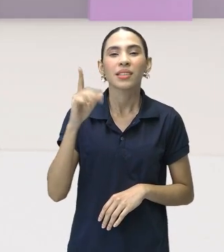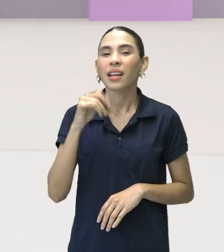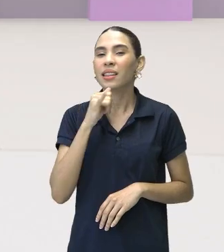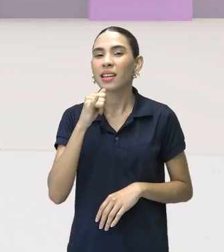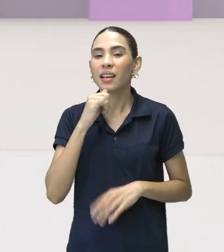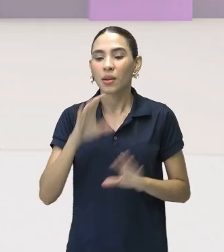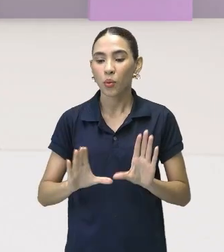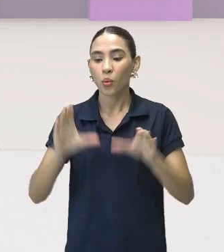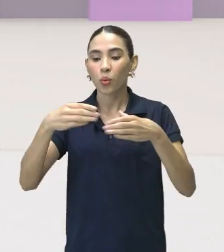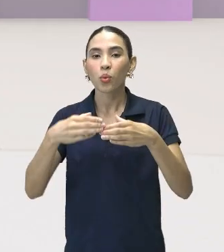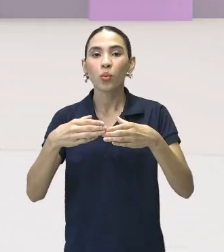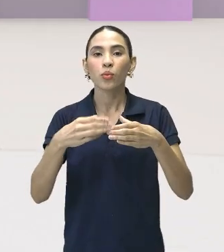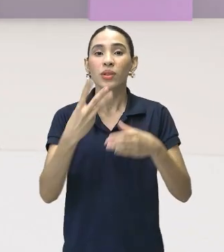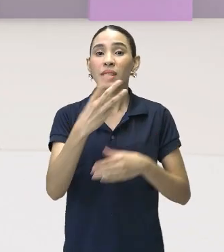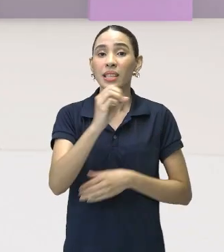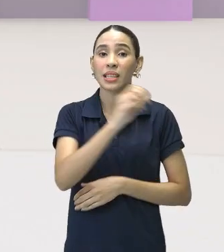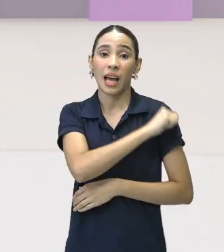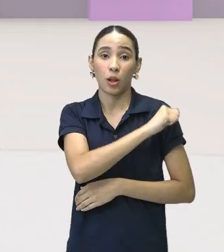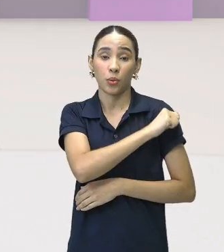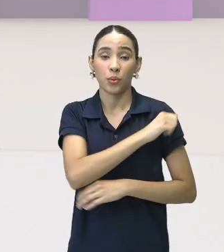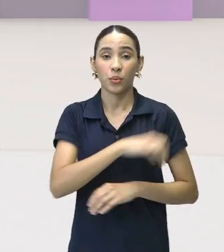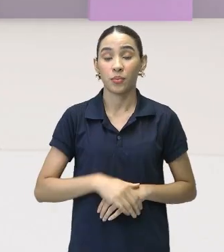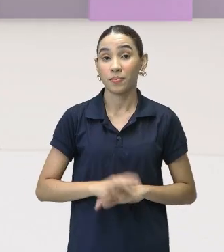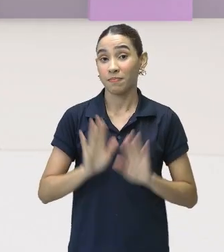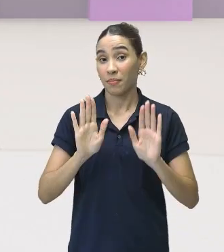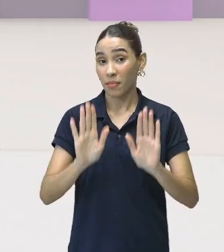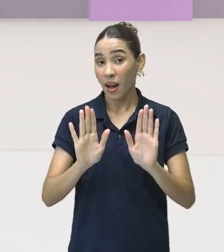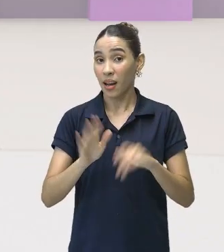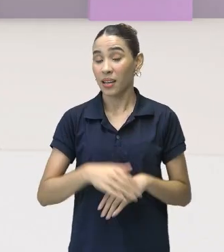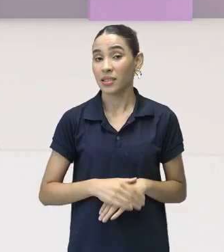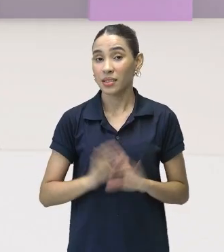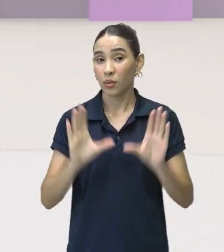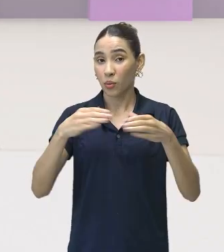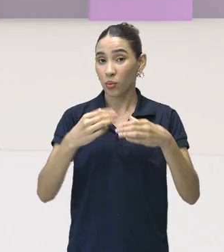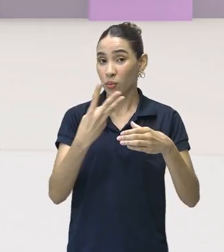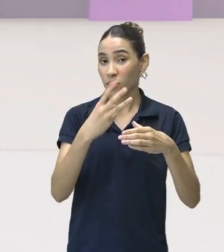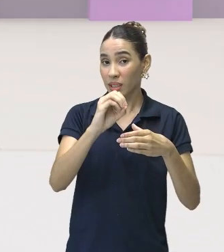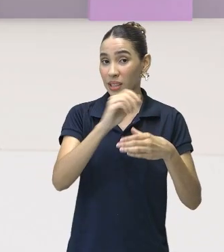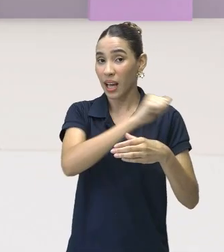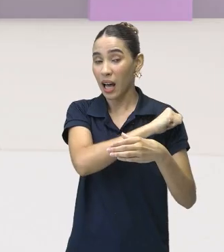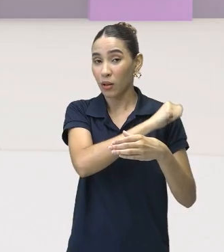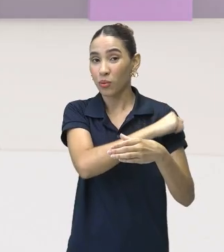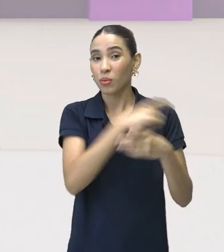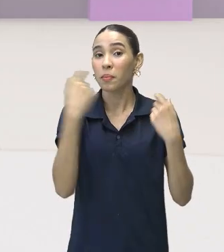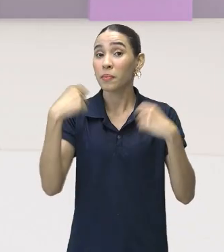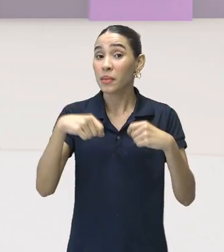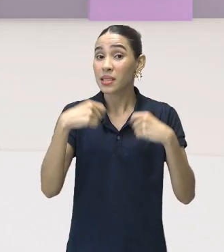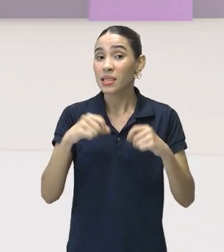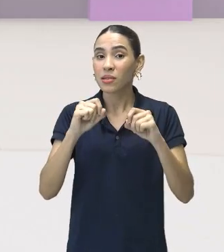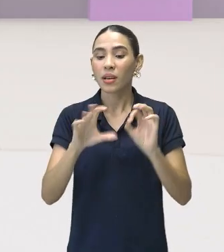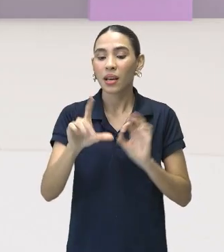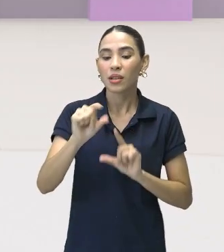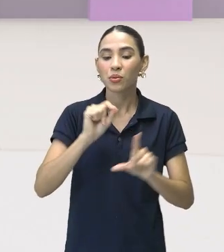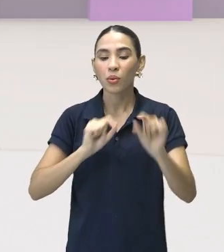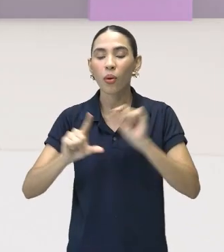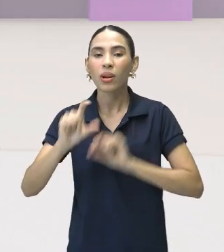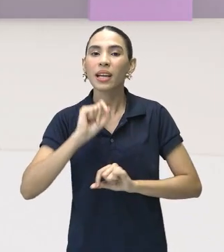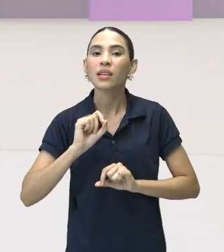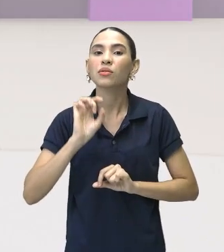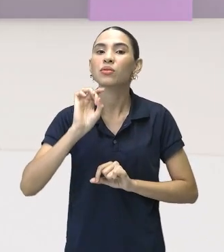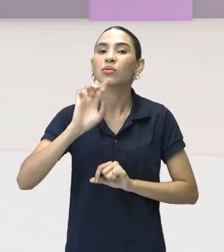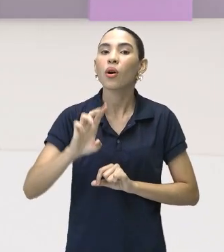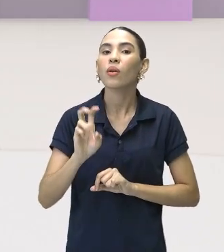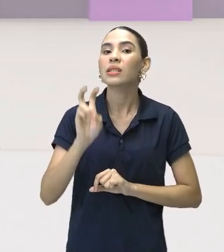uma turma de 30 alunos, porém, dessa turma de 30 alunos, nós precisamos selecionar